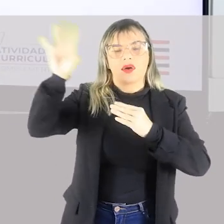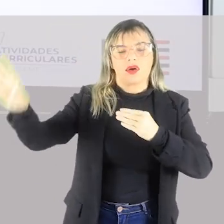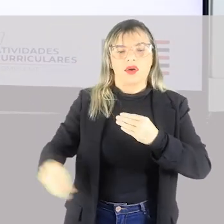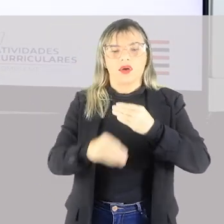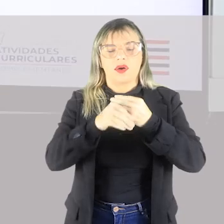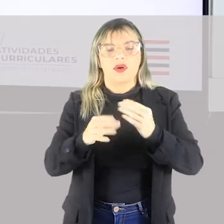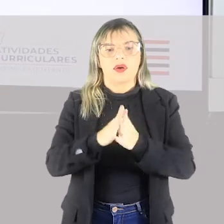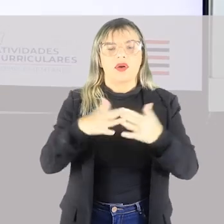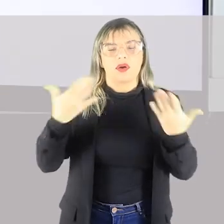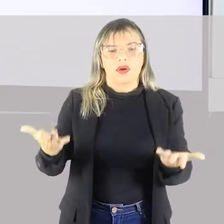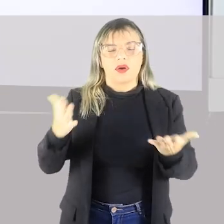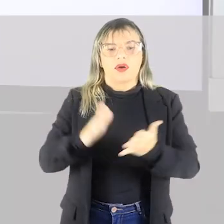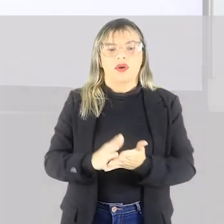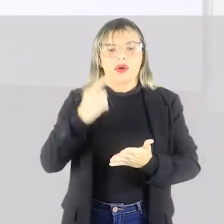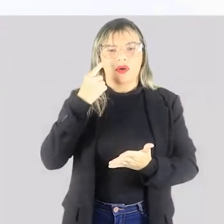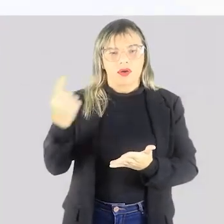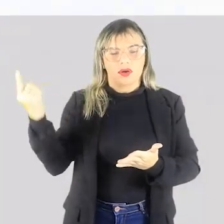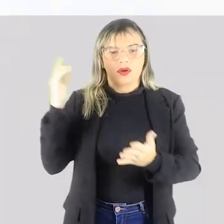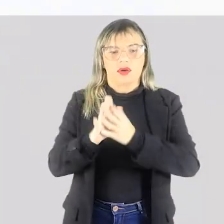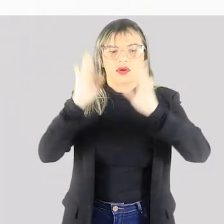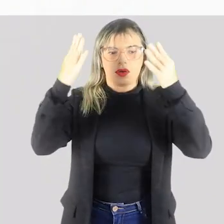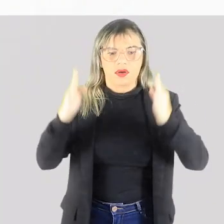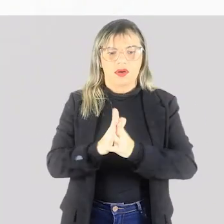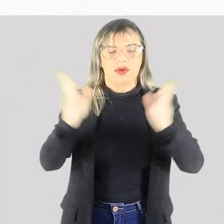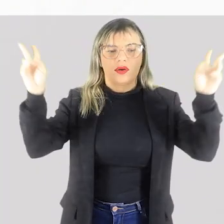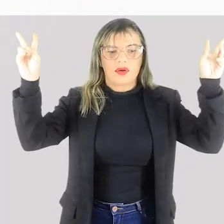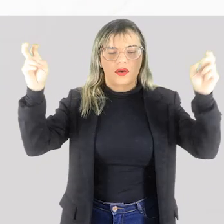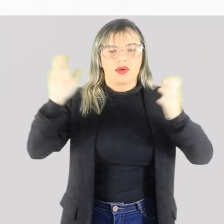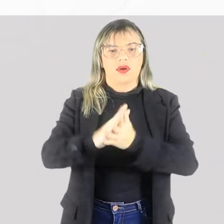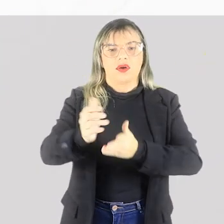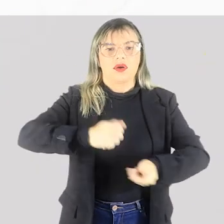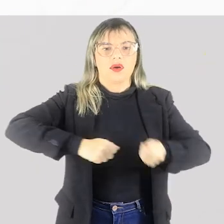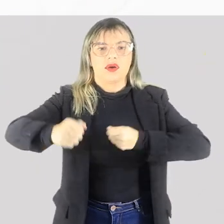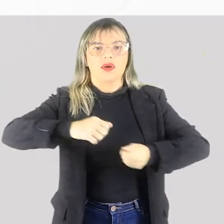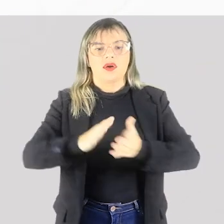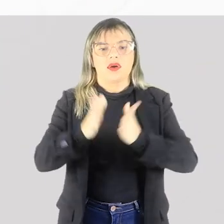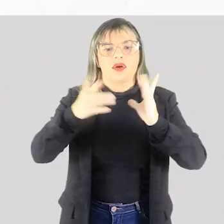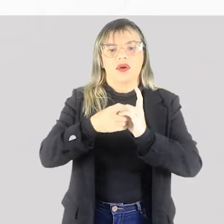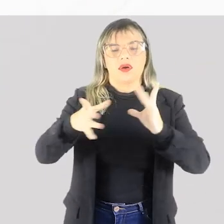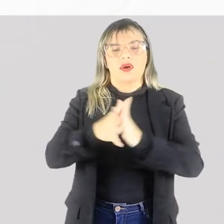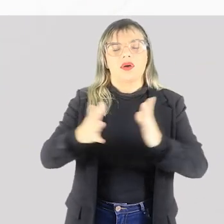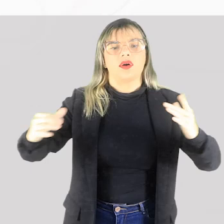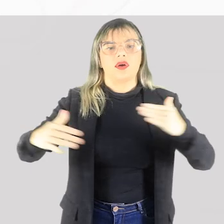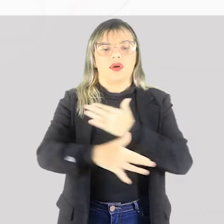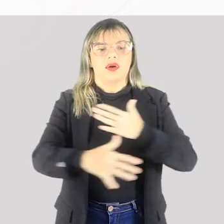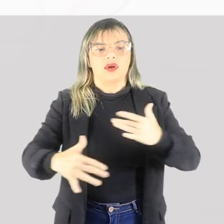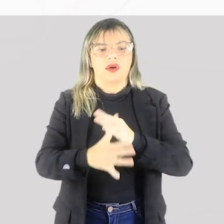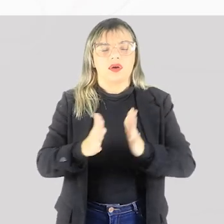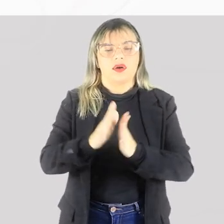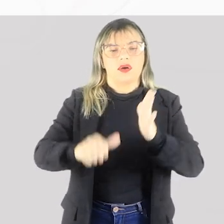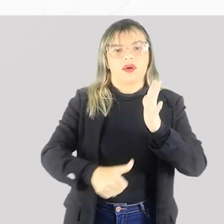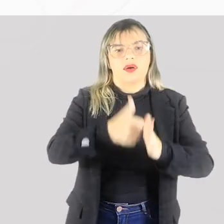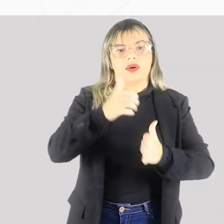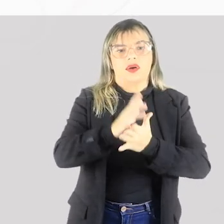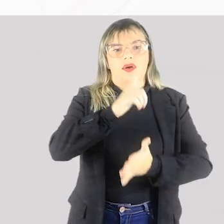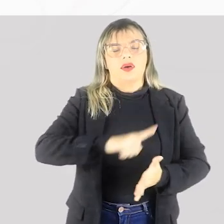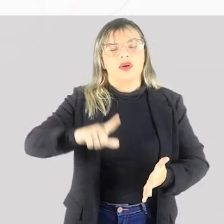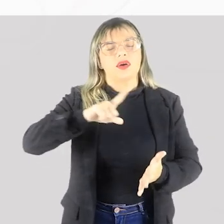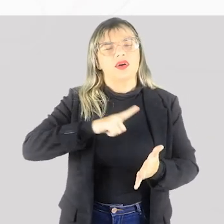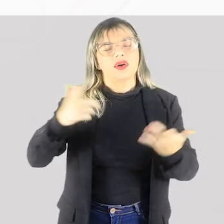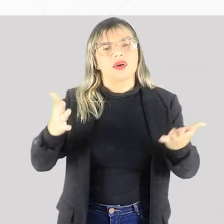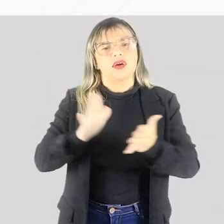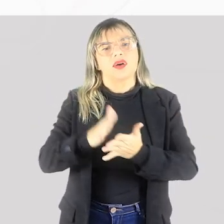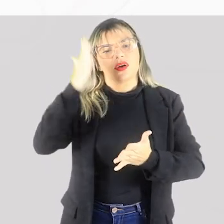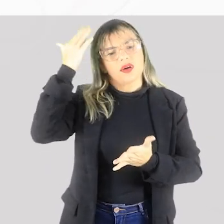E dessa vez a gente vai tratar dessa temática, gestão democrática da cidade. E aí, primeiramente, a gente tem que saber o